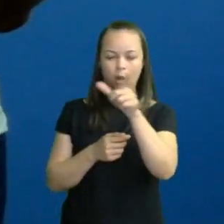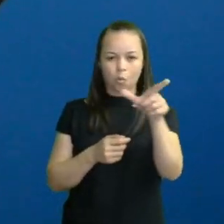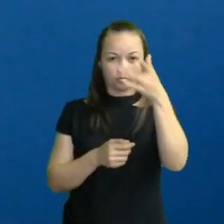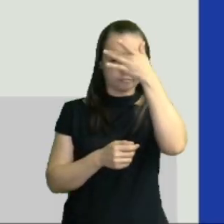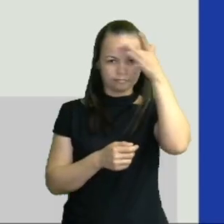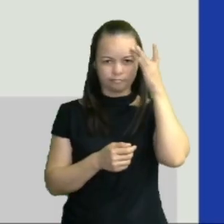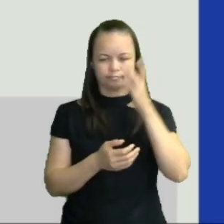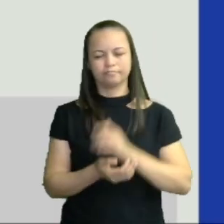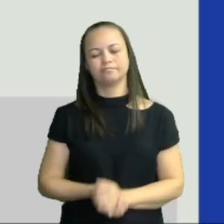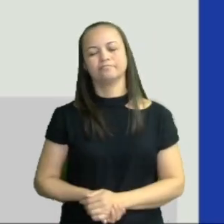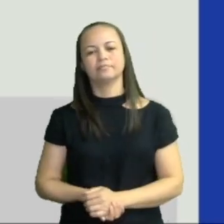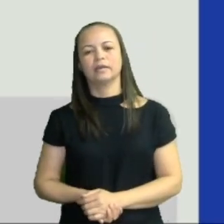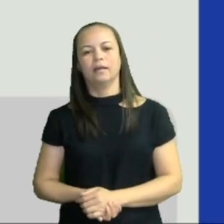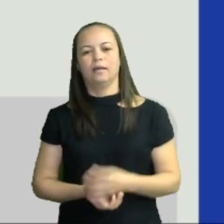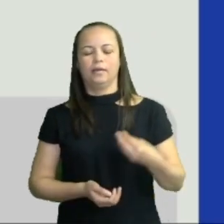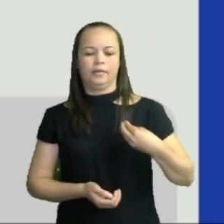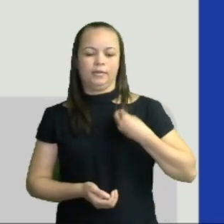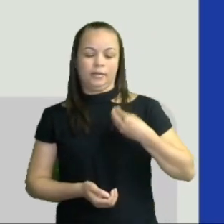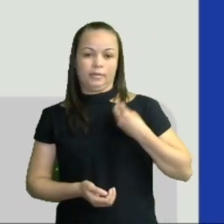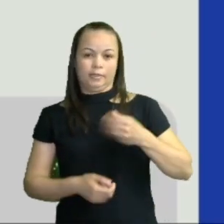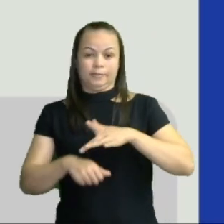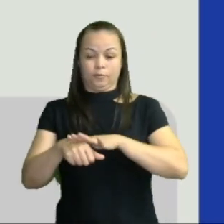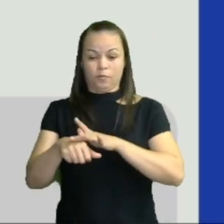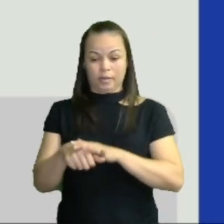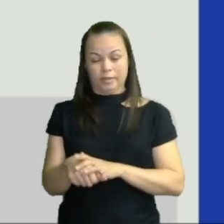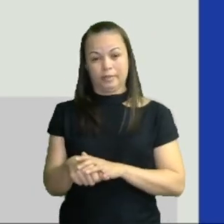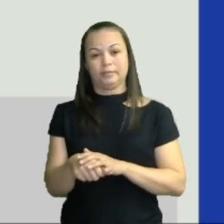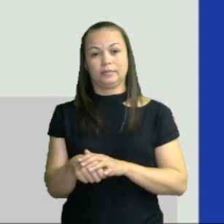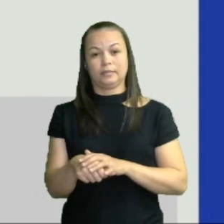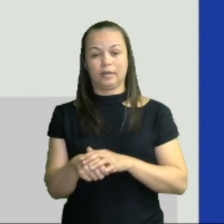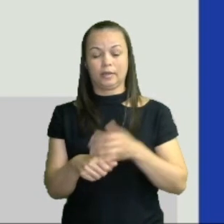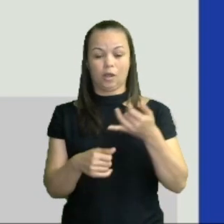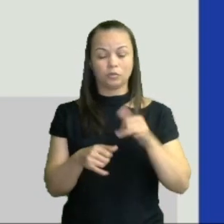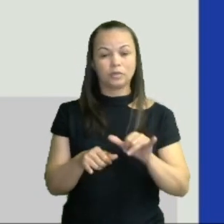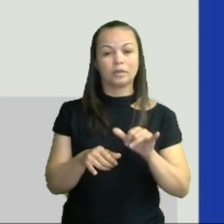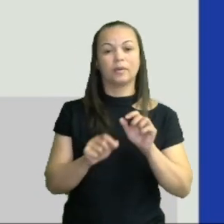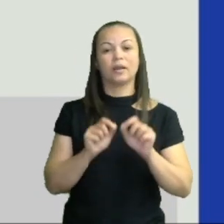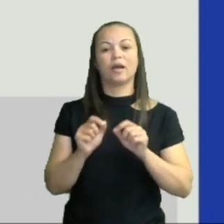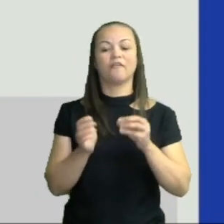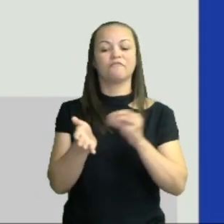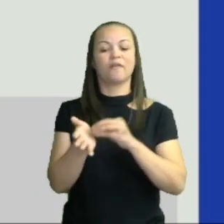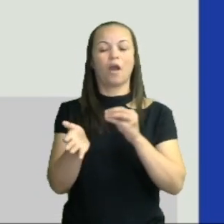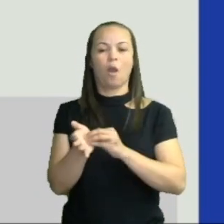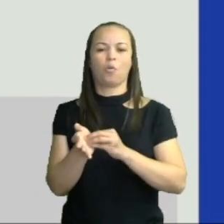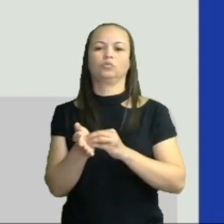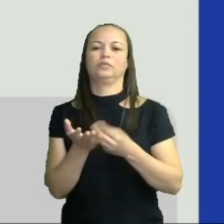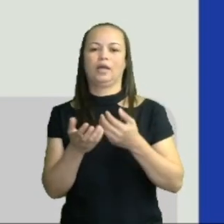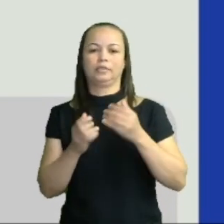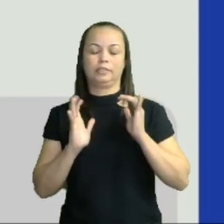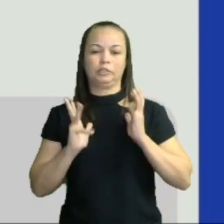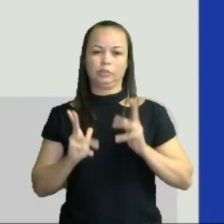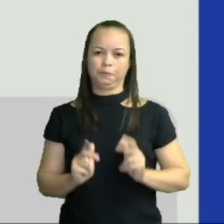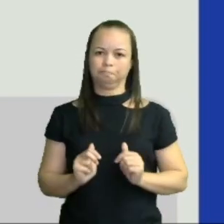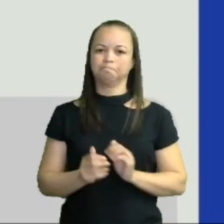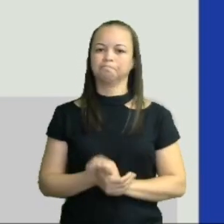Existem algumas doenças causadas pela falta de higiene. Piolhos, para quem não gosta de lavar os cabelos,